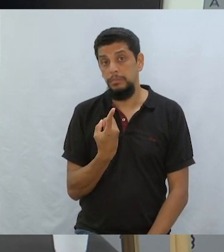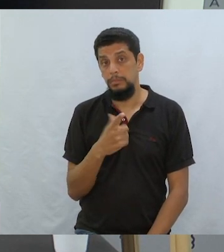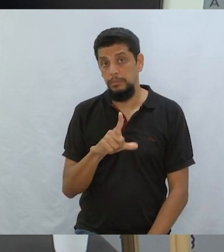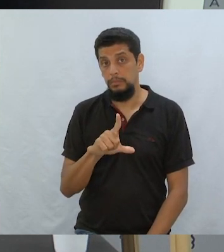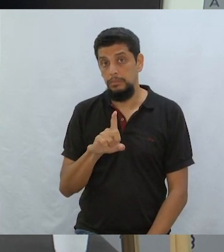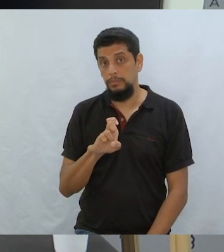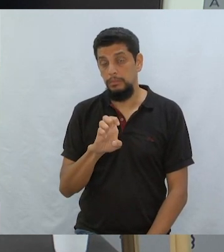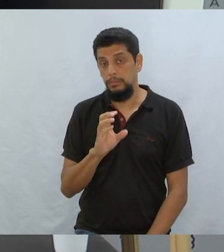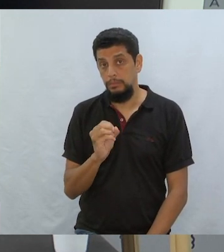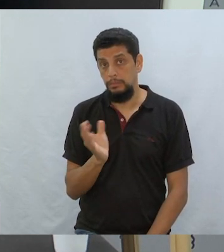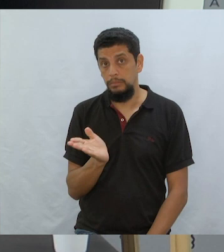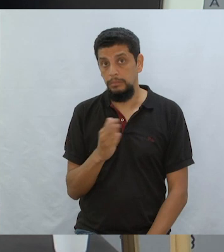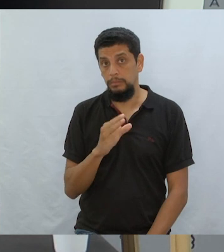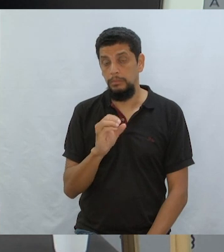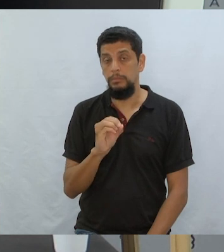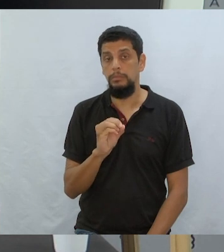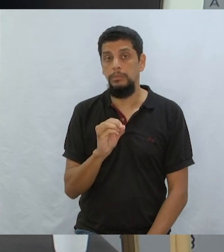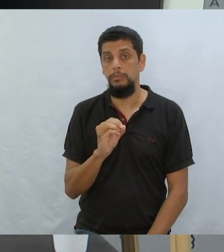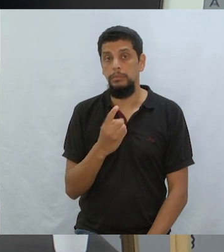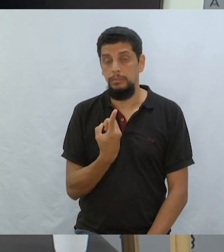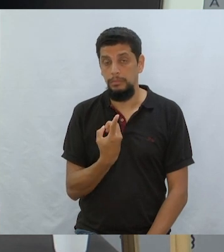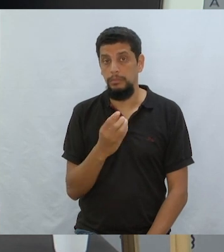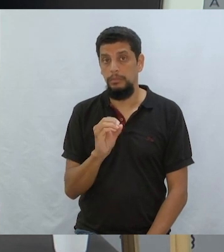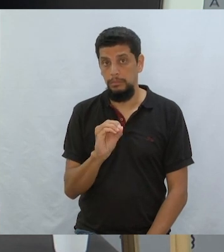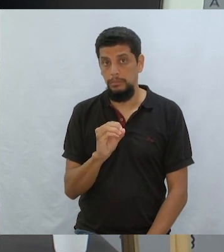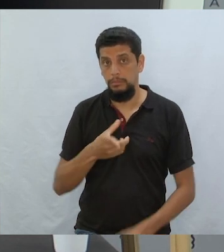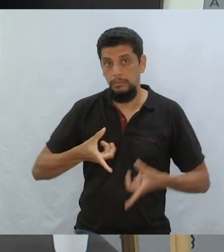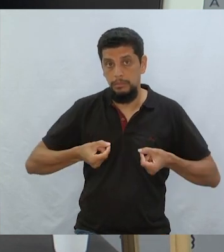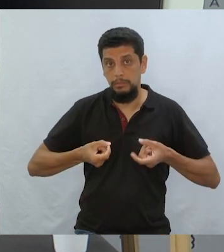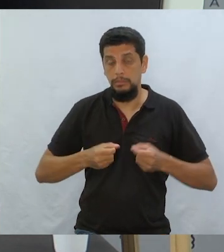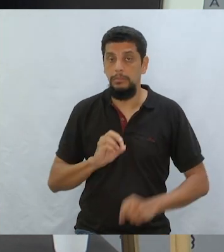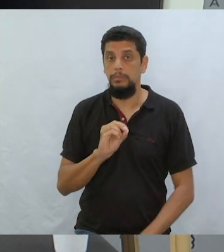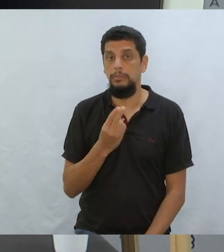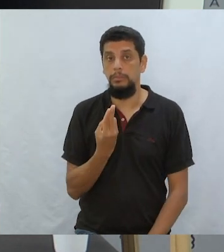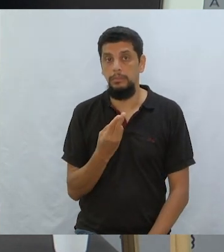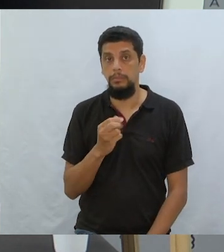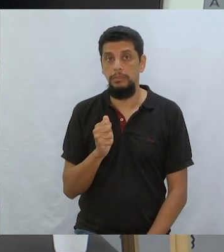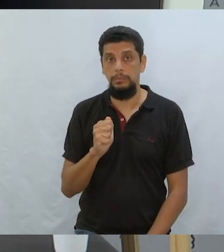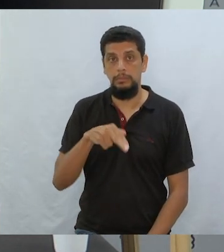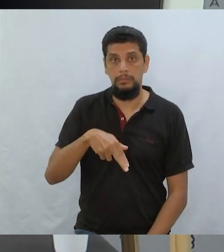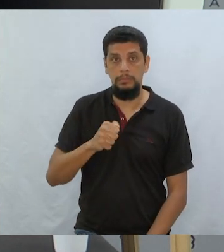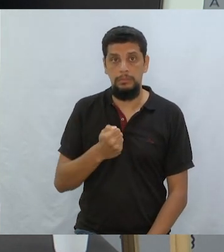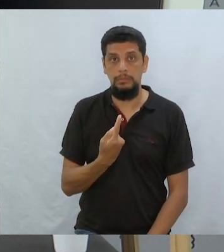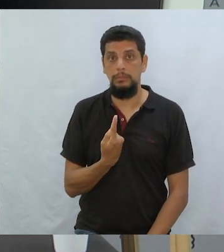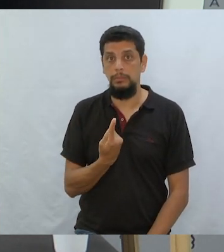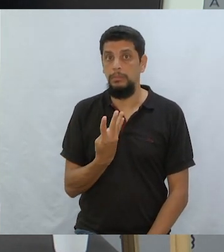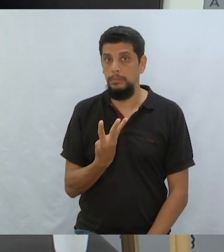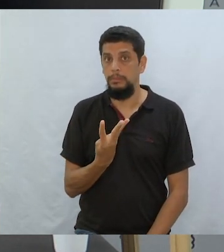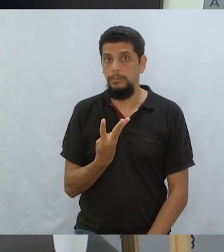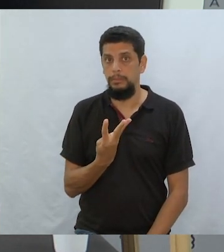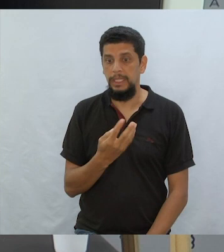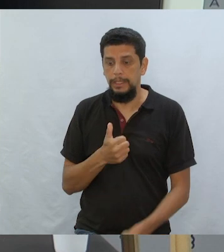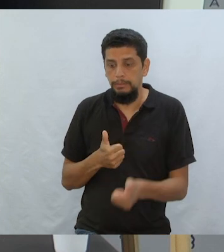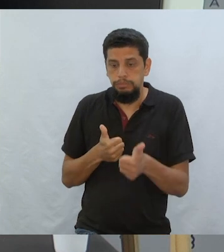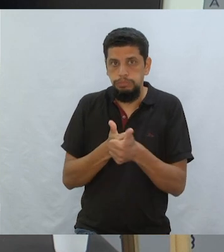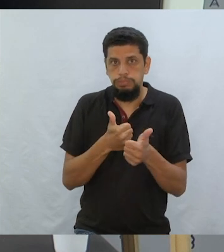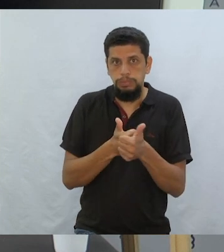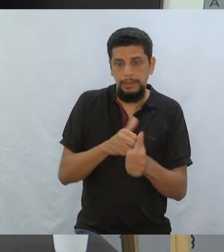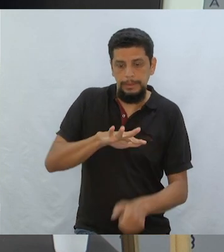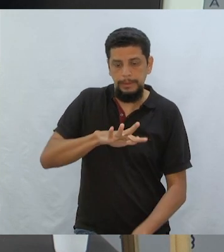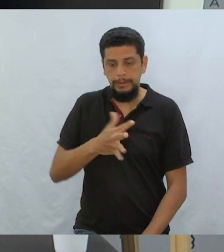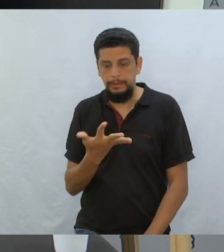grampos, ou a Ana, que achava que tinha 14 grampos? Quem se aproximou foi a